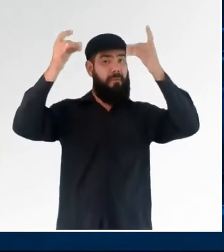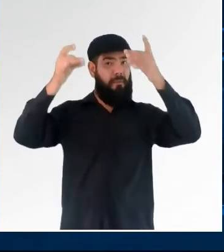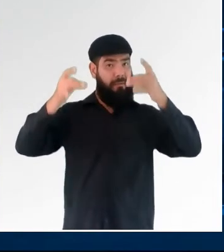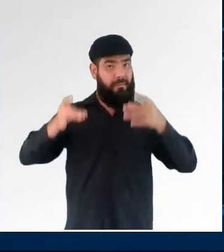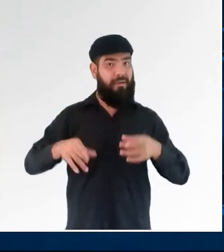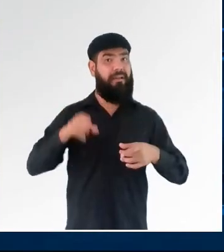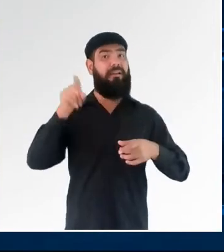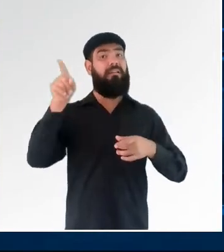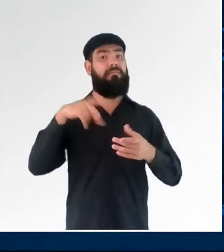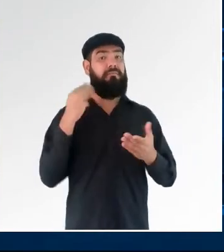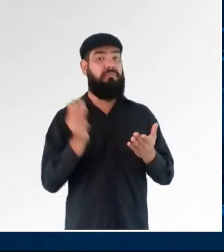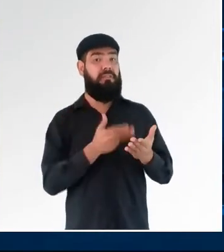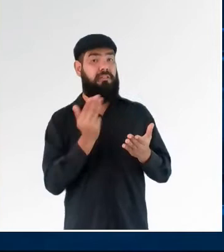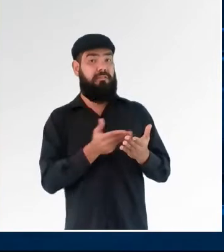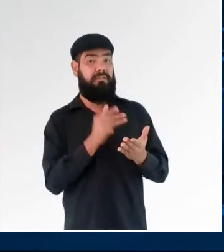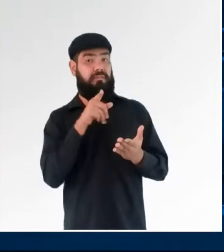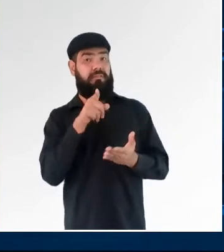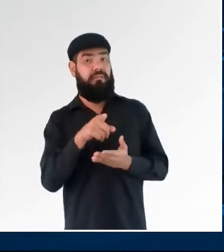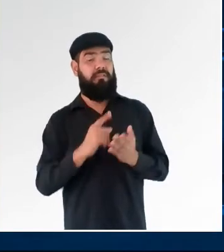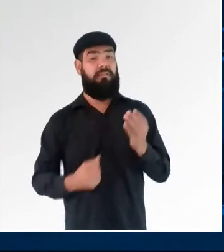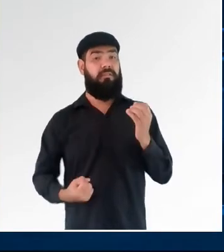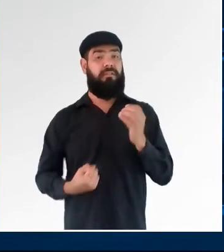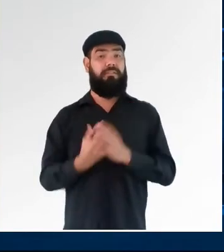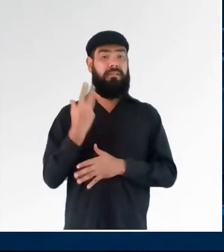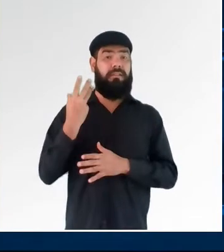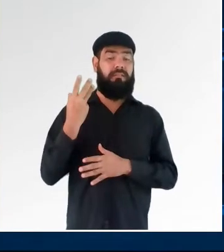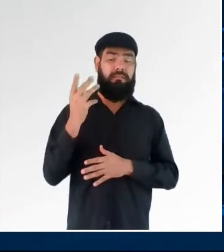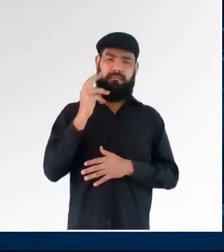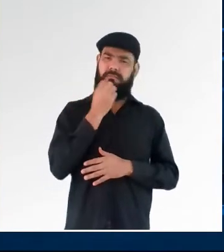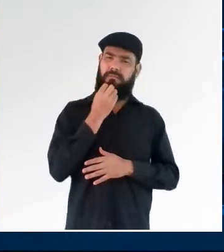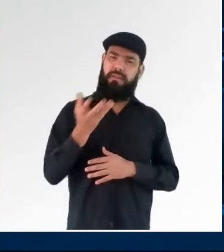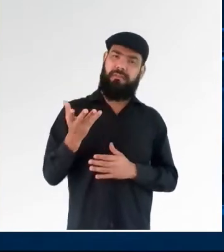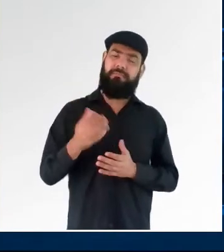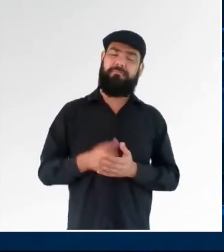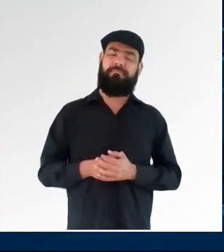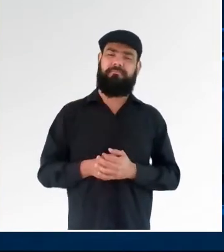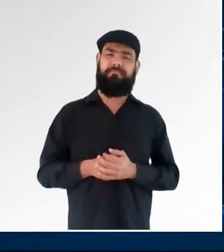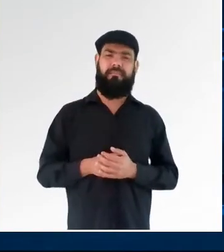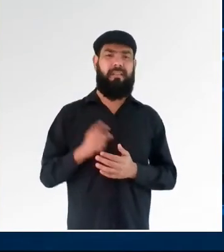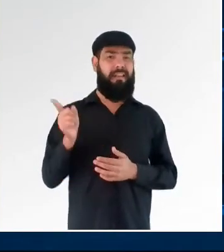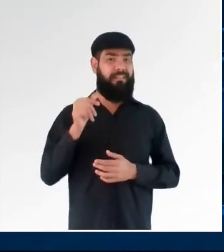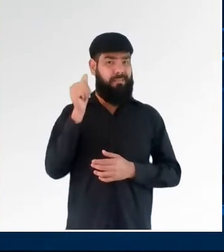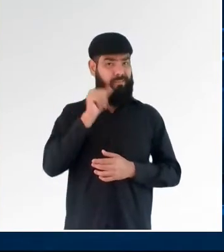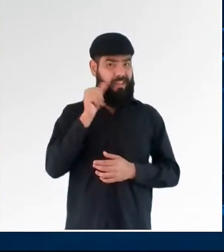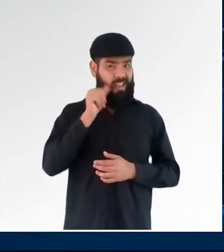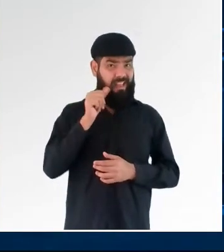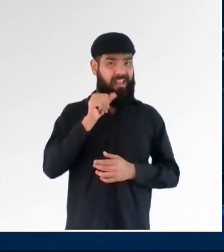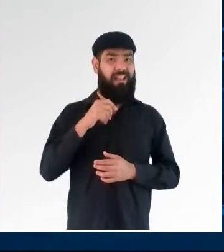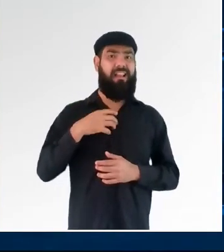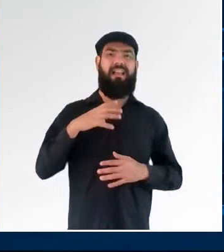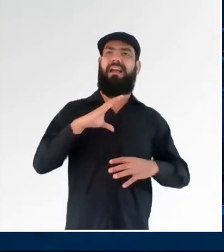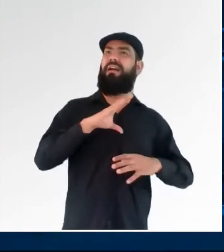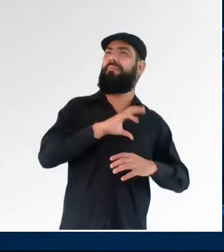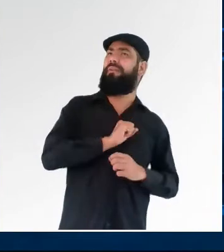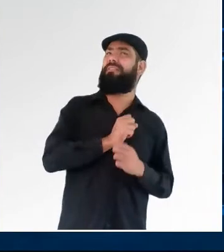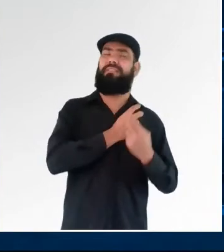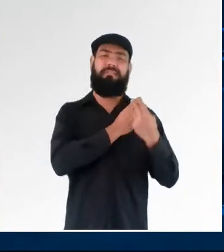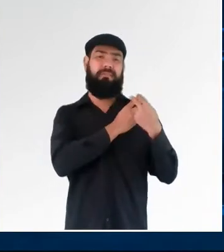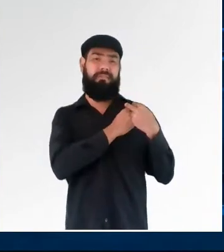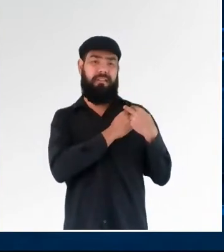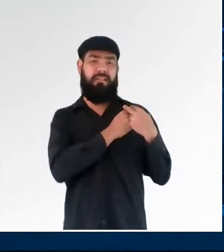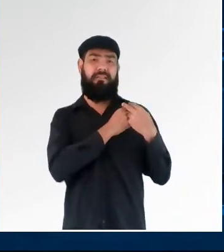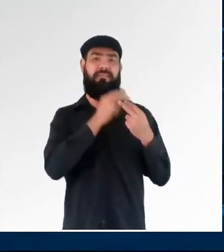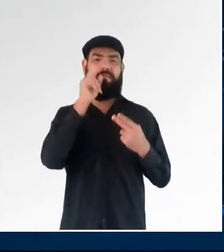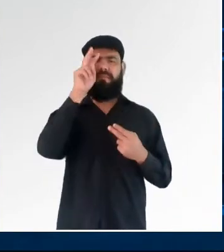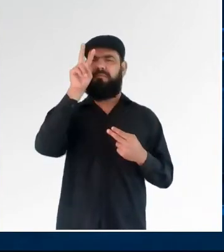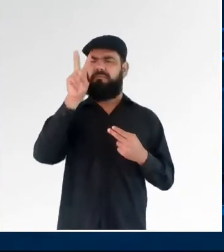livro que foi lançado. Muito bem. E essa mulher, ao mesmo tempo amorosa e irresponsável, que um dia abandonará